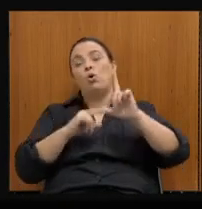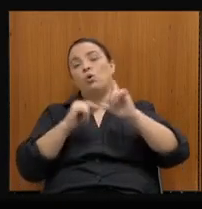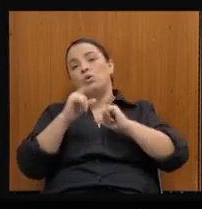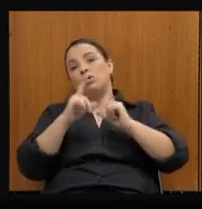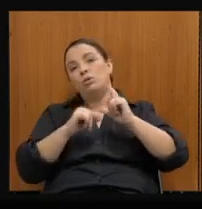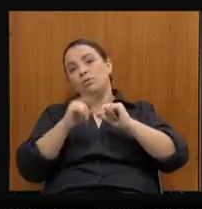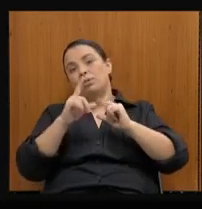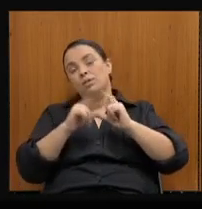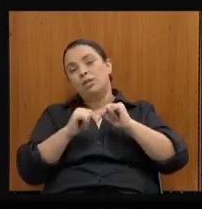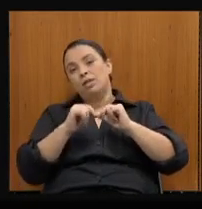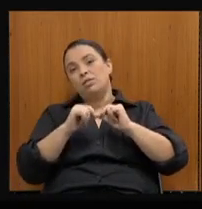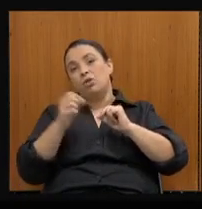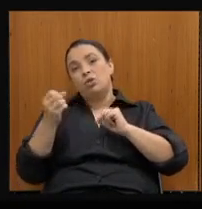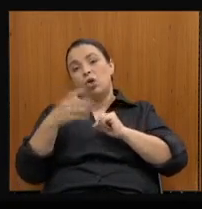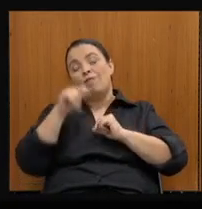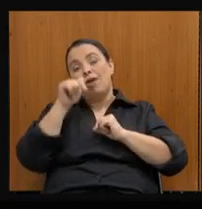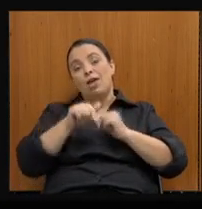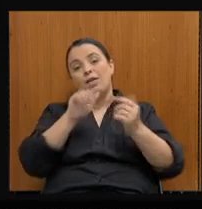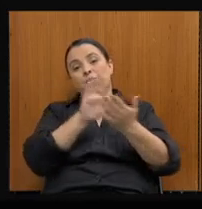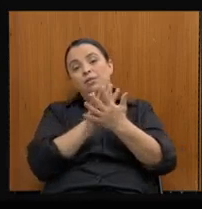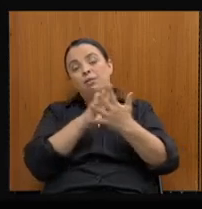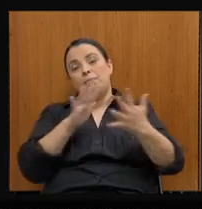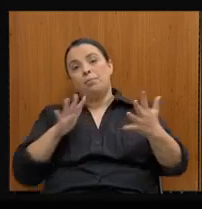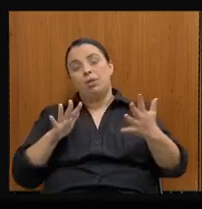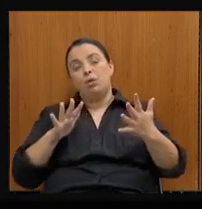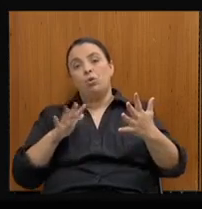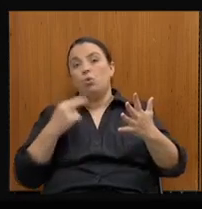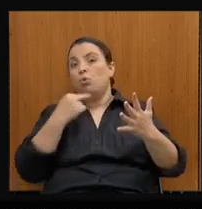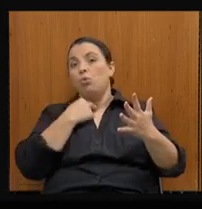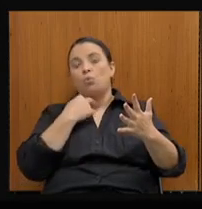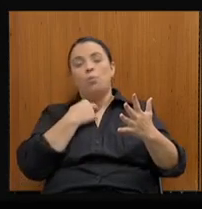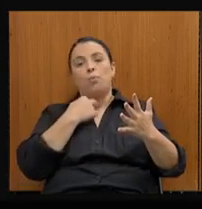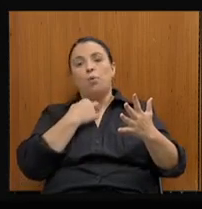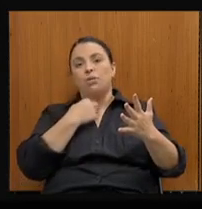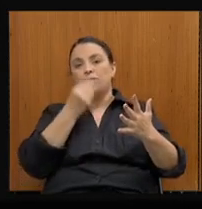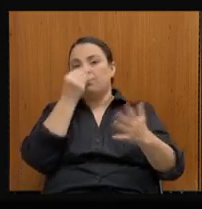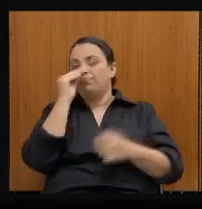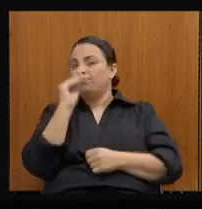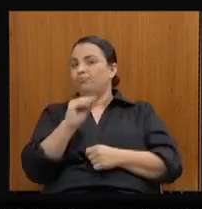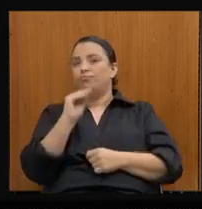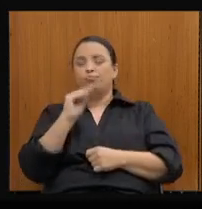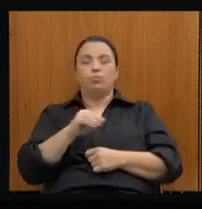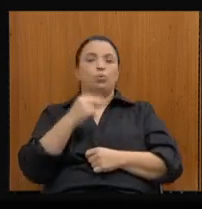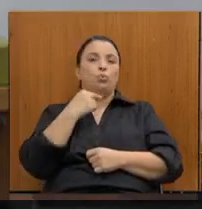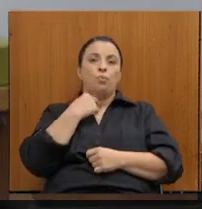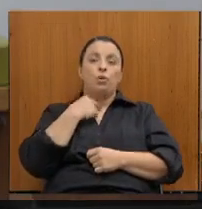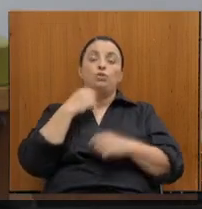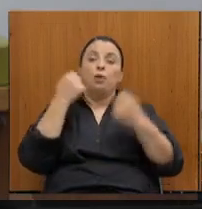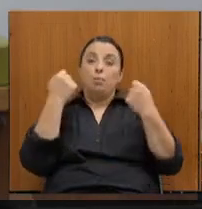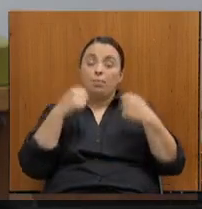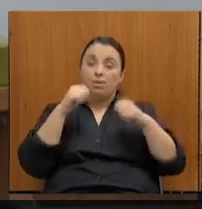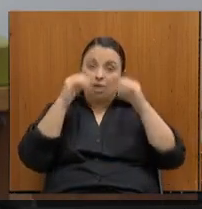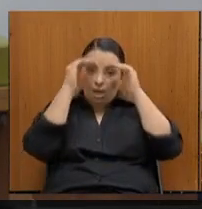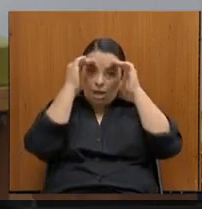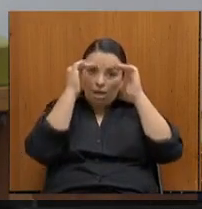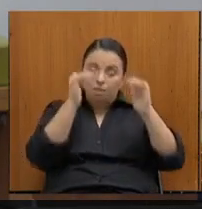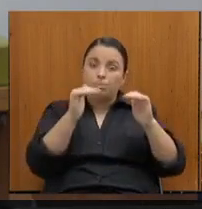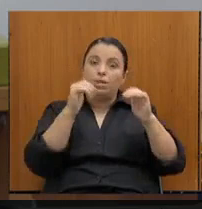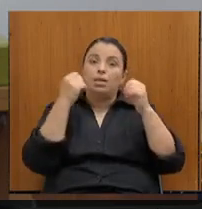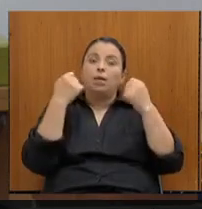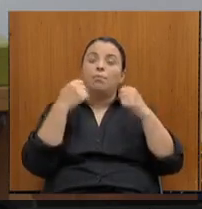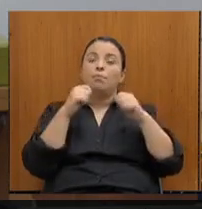essa estrela desse empreendedor ela não pode ser esquecida e deverá ser levado em consideração